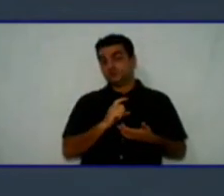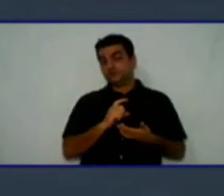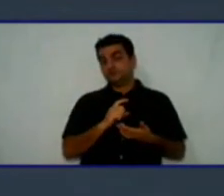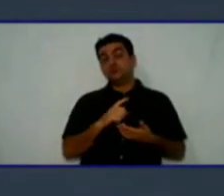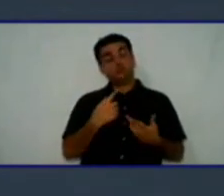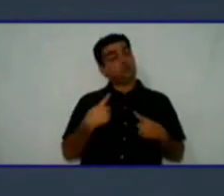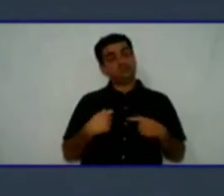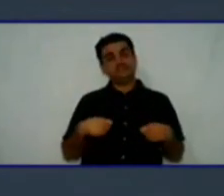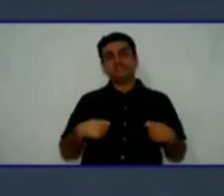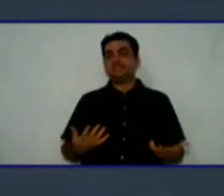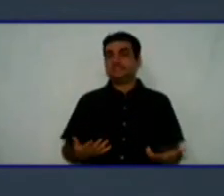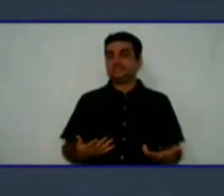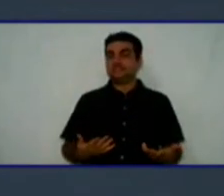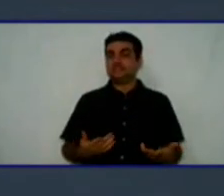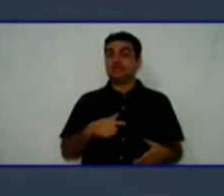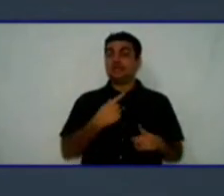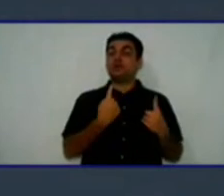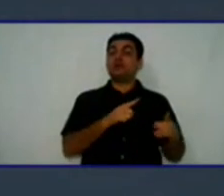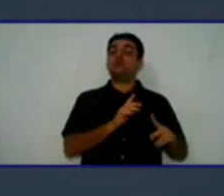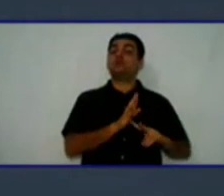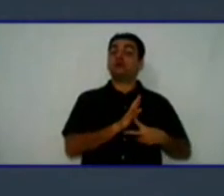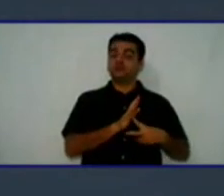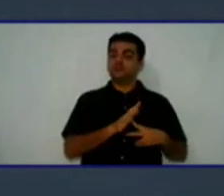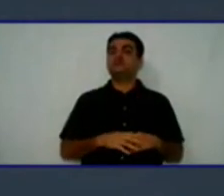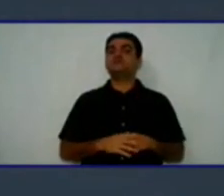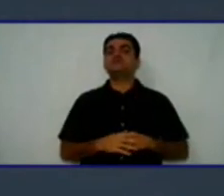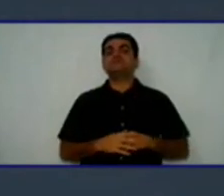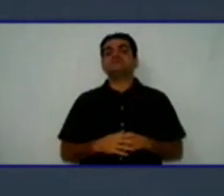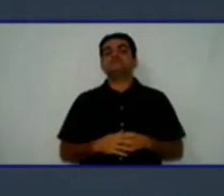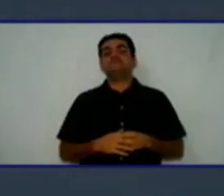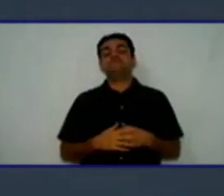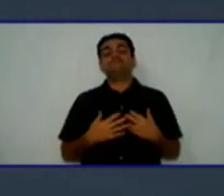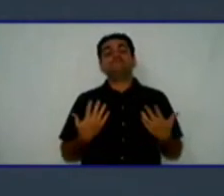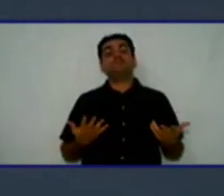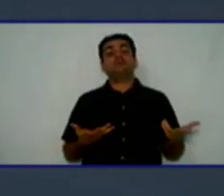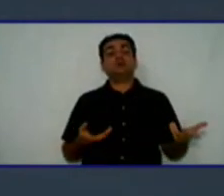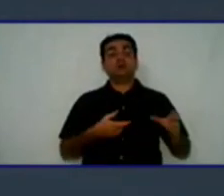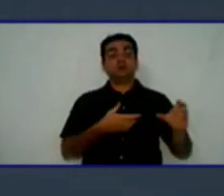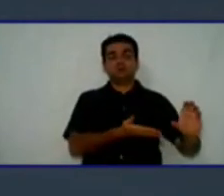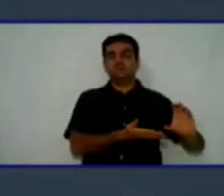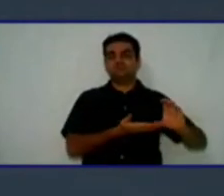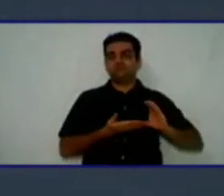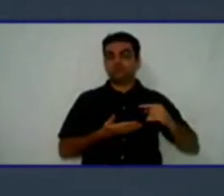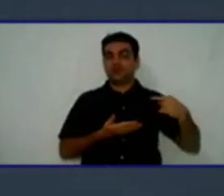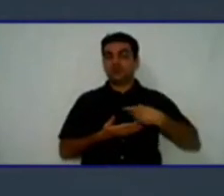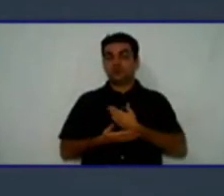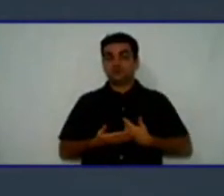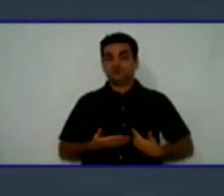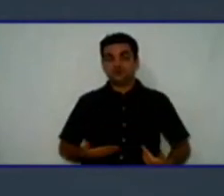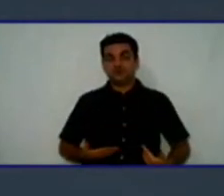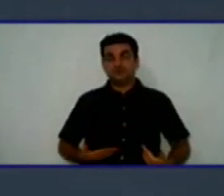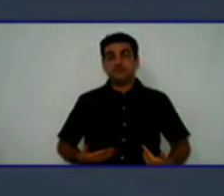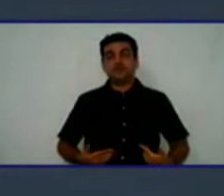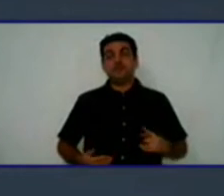que esse dever foi adimplido. A restituição aqui é